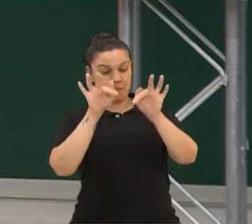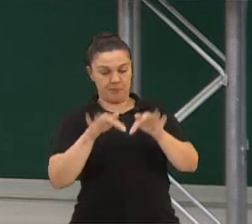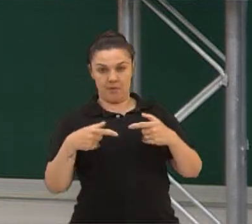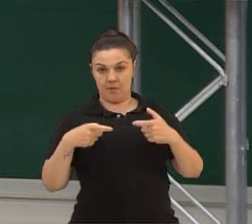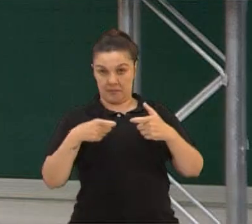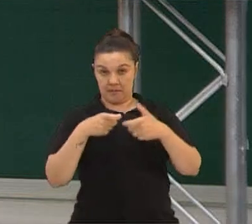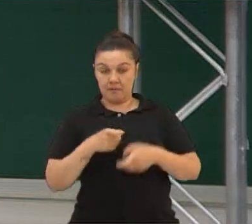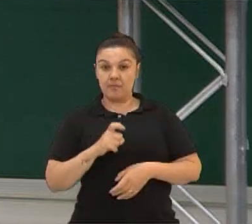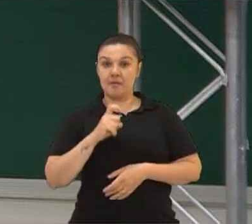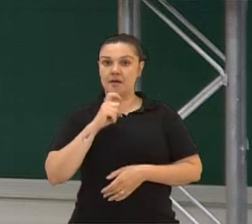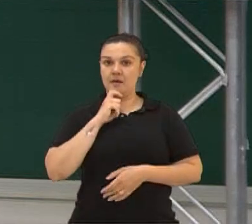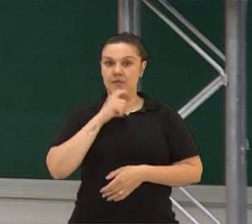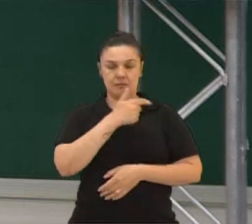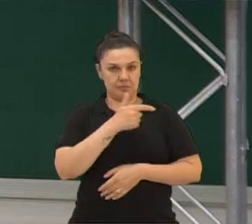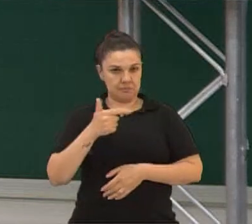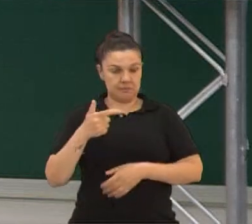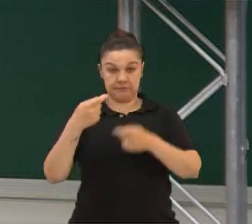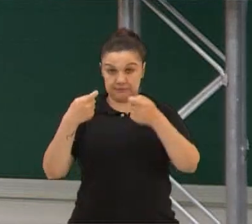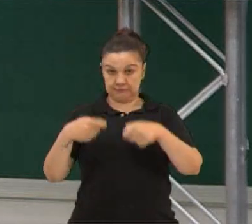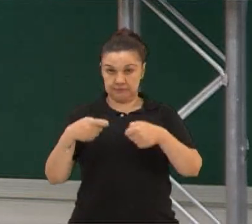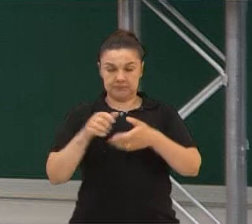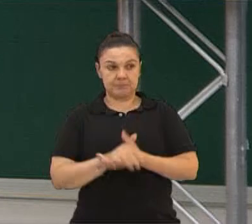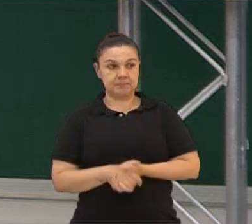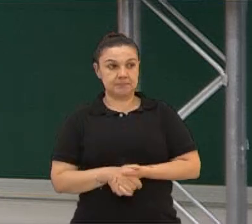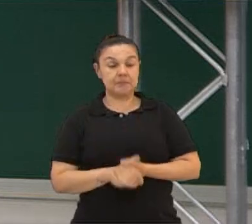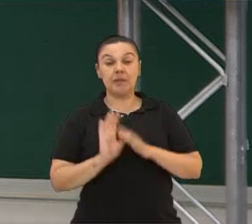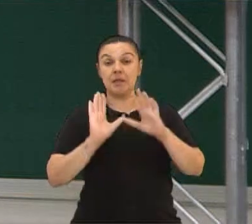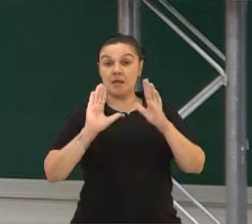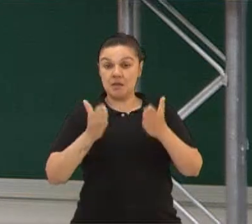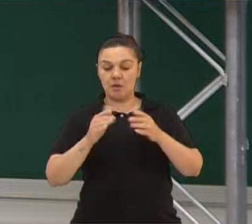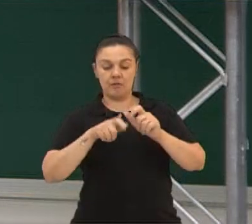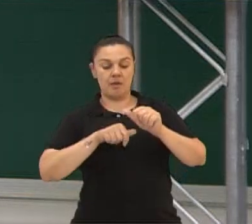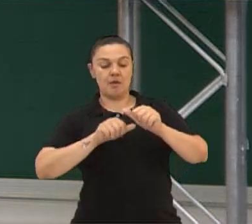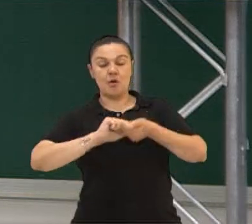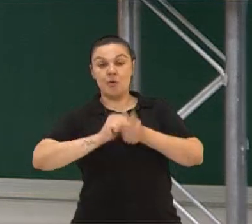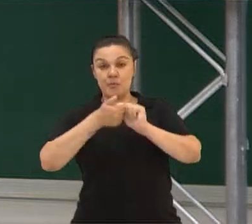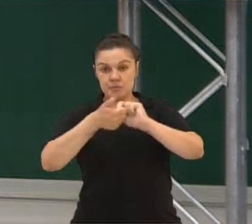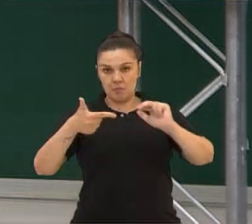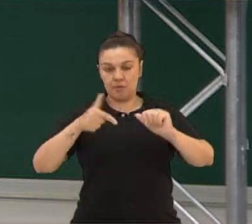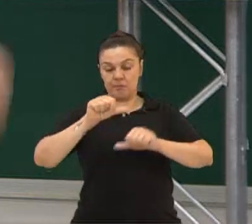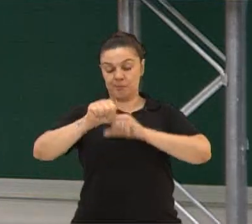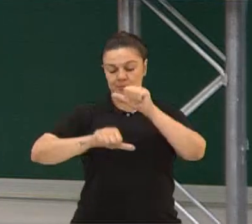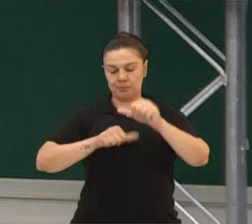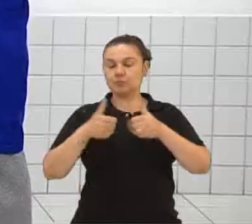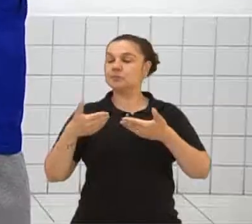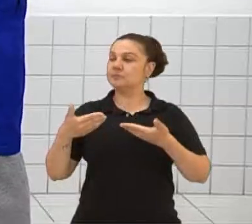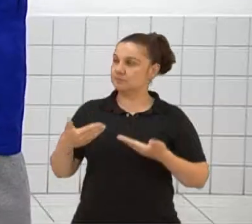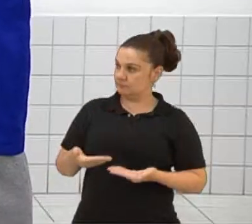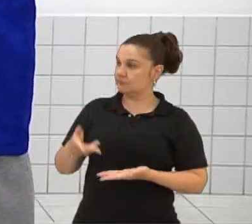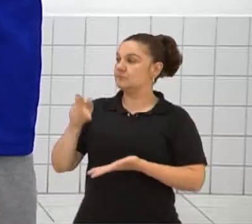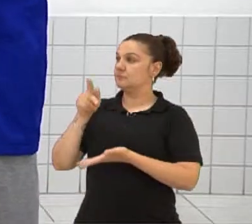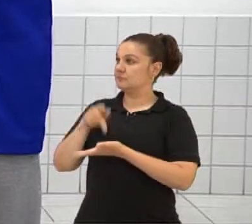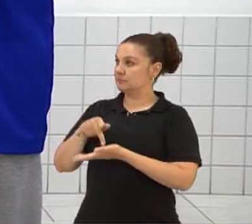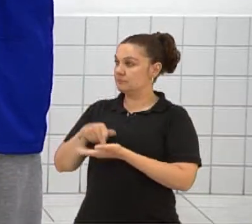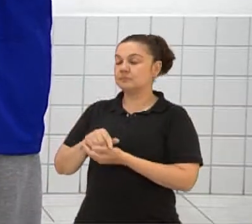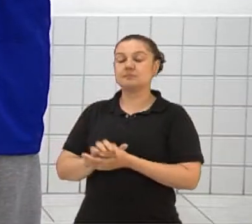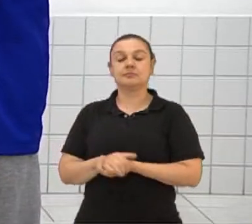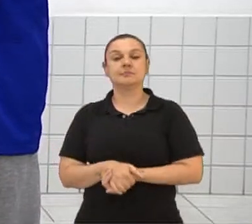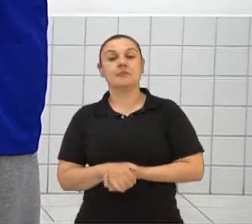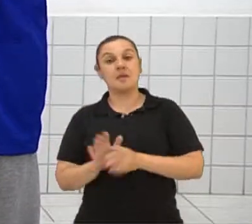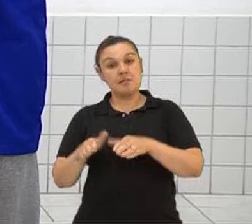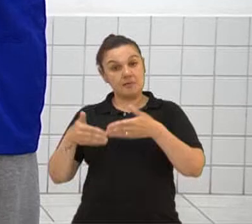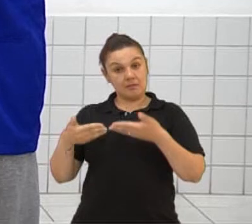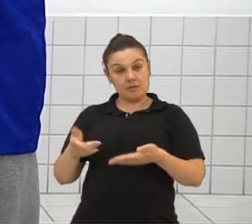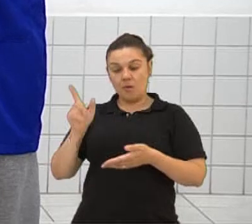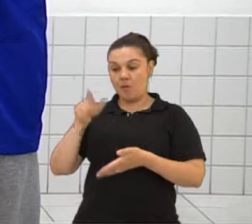Fria, não houve mais essa necessidade. E daí o esporte se reinventou, não é, professor? Exatamente. E eles eram